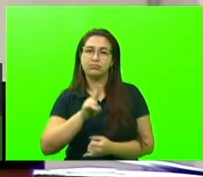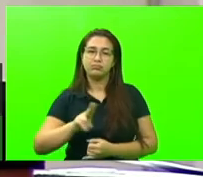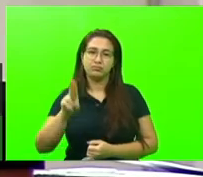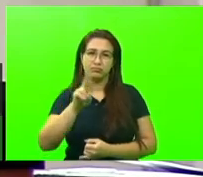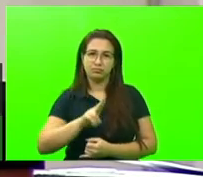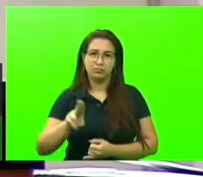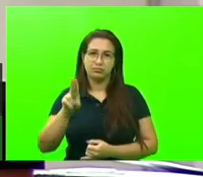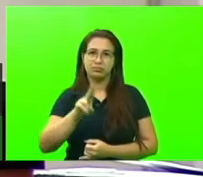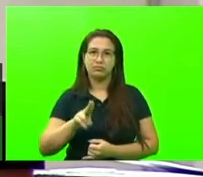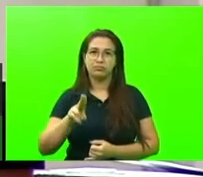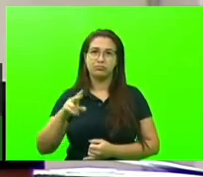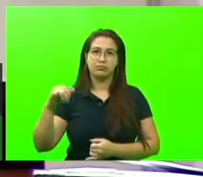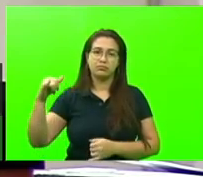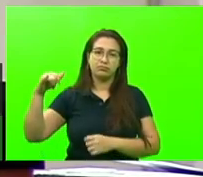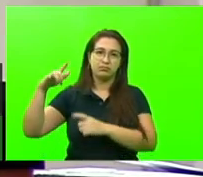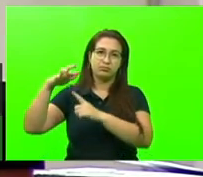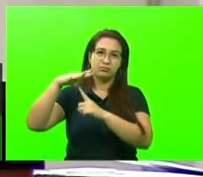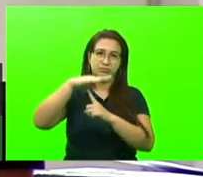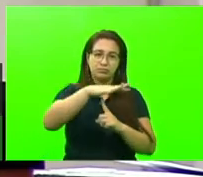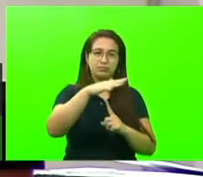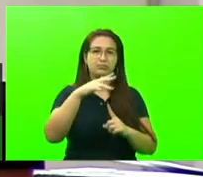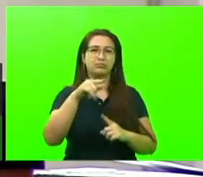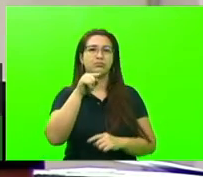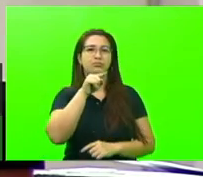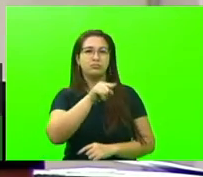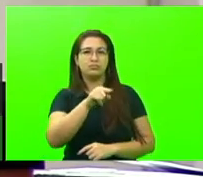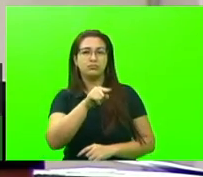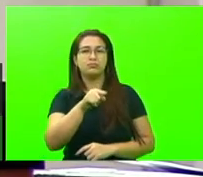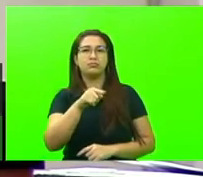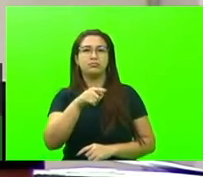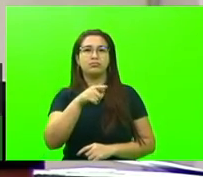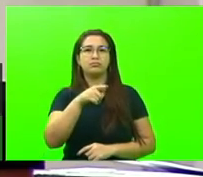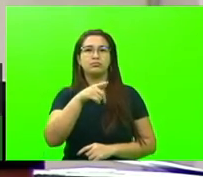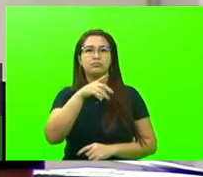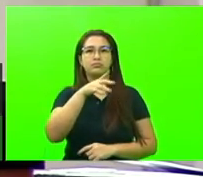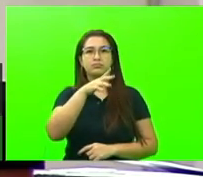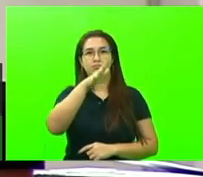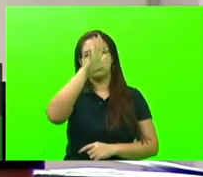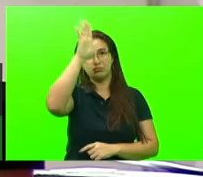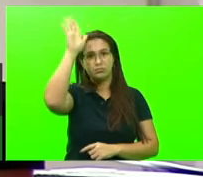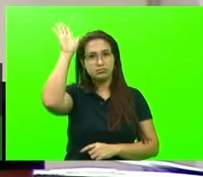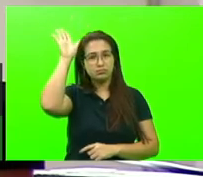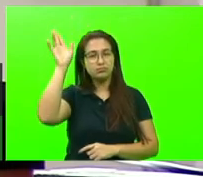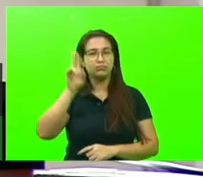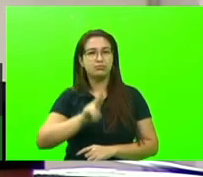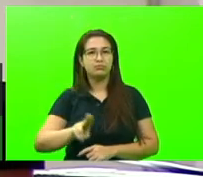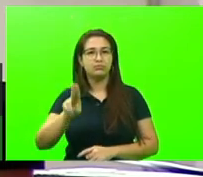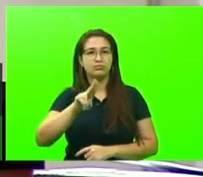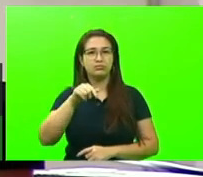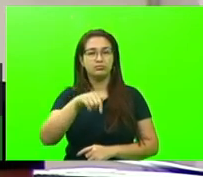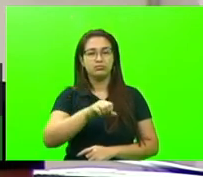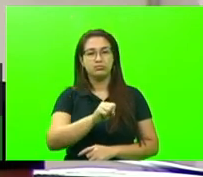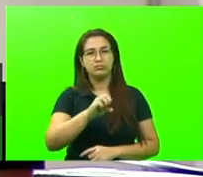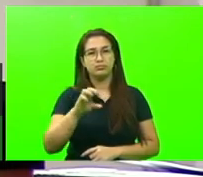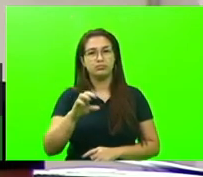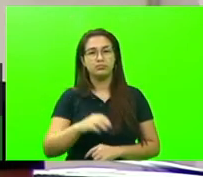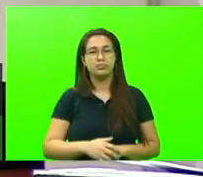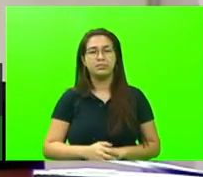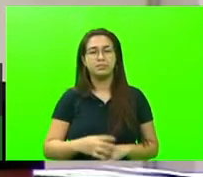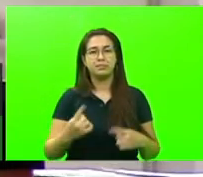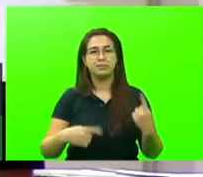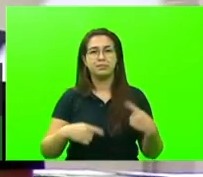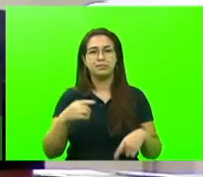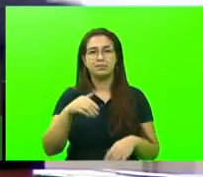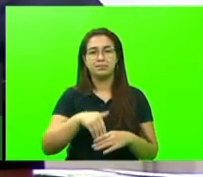da aeronave que está à disposição do Corpo de Bombeiros Militares de Santa Catarina. Em discussão?